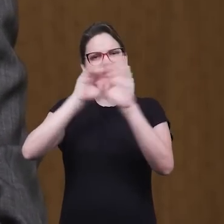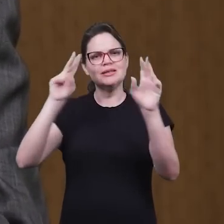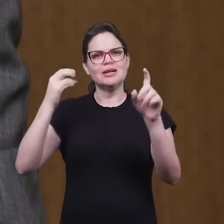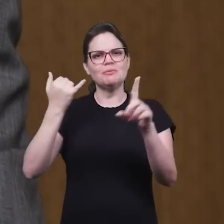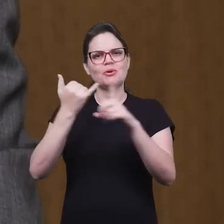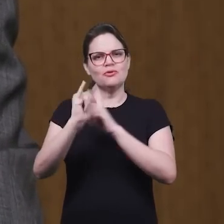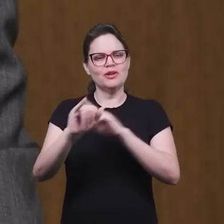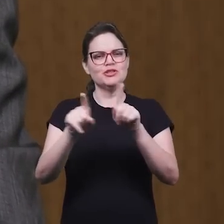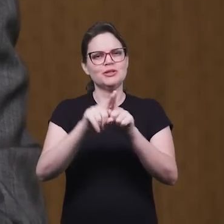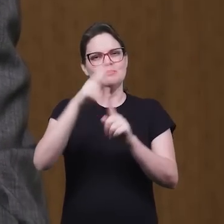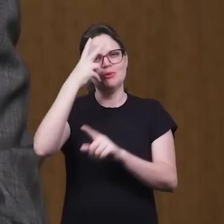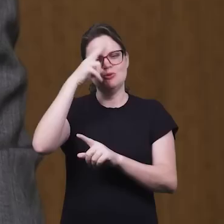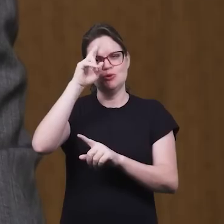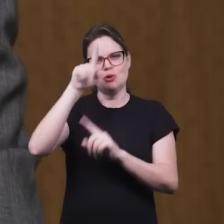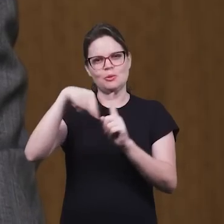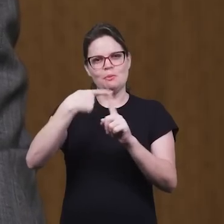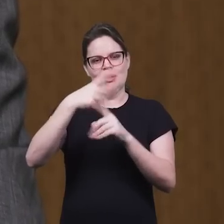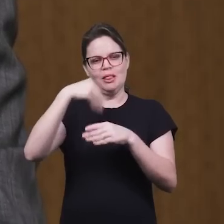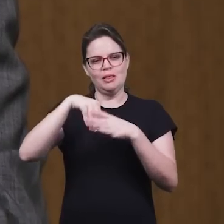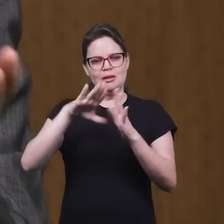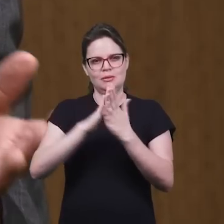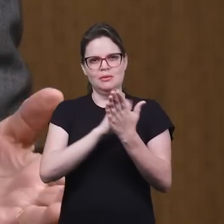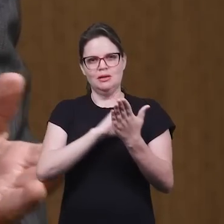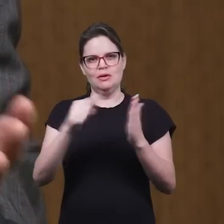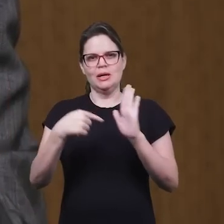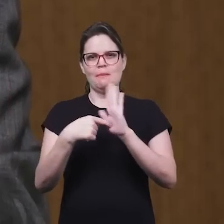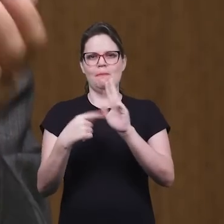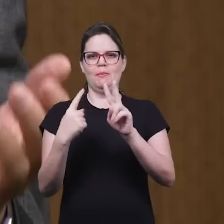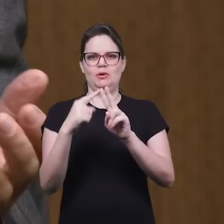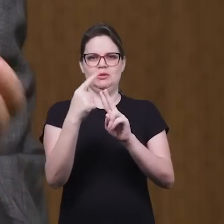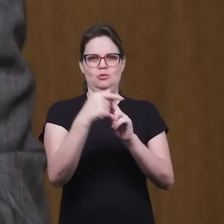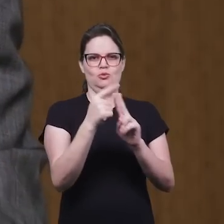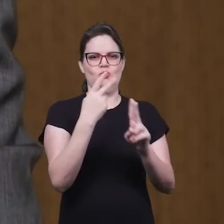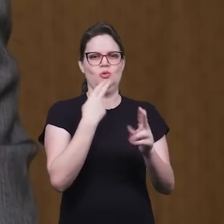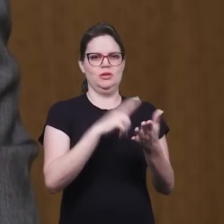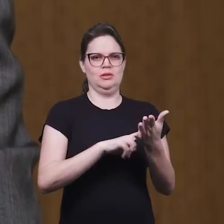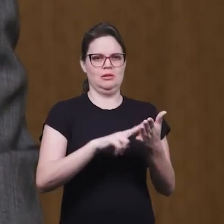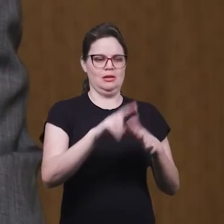é o que está dentro da Bíblia a respeito deste assunto relacionado a essas 2 cartas, a